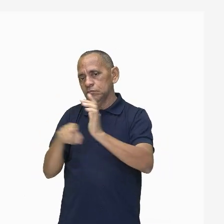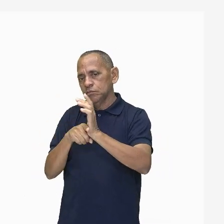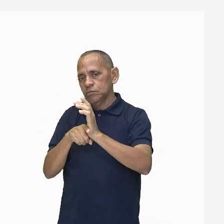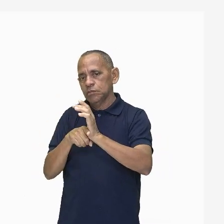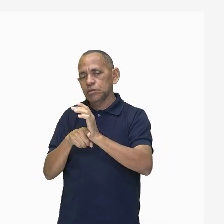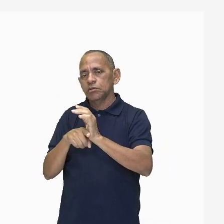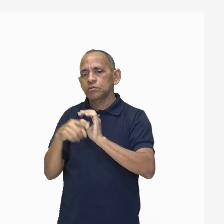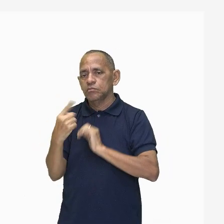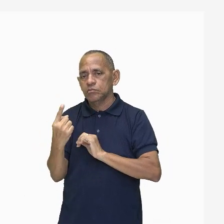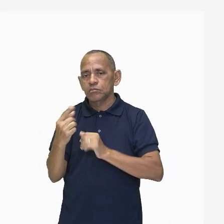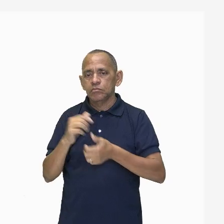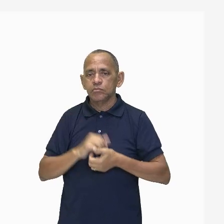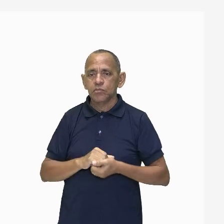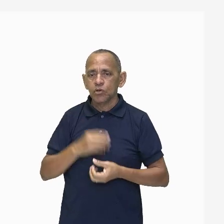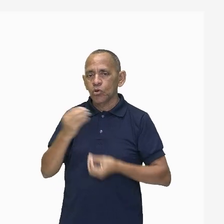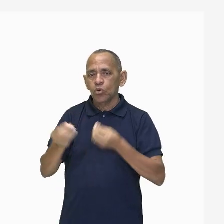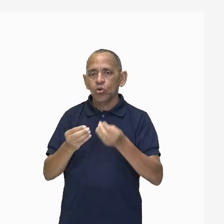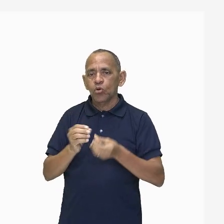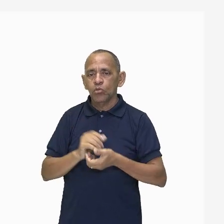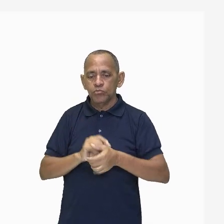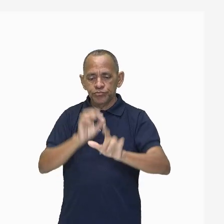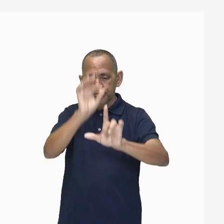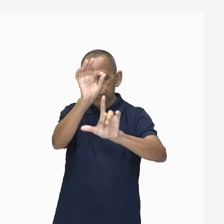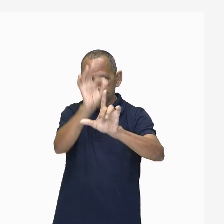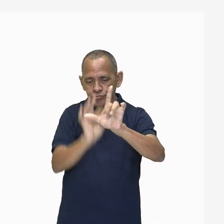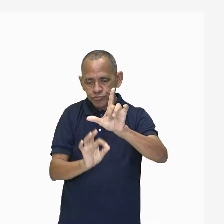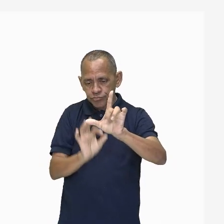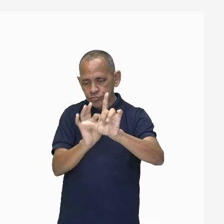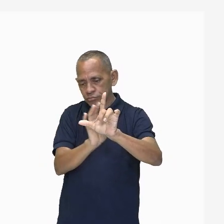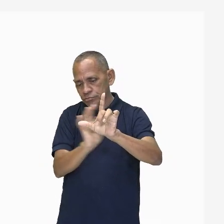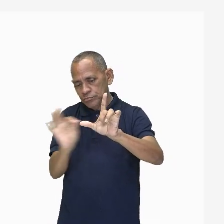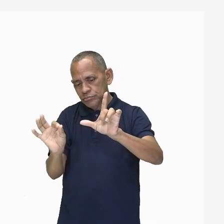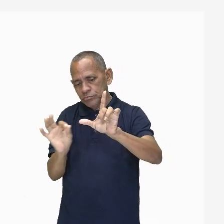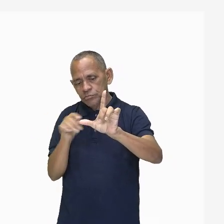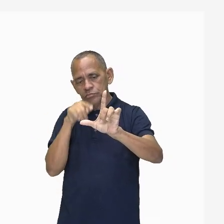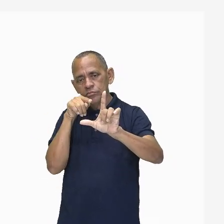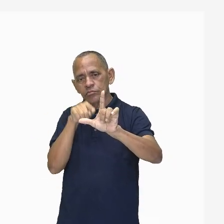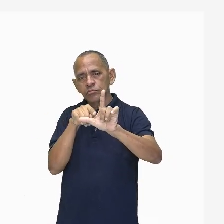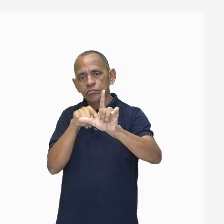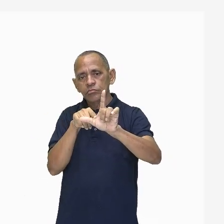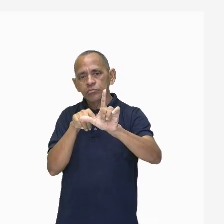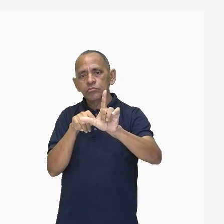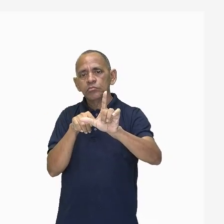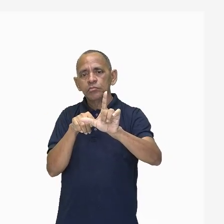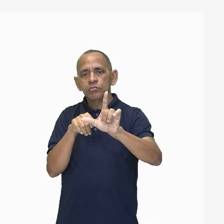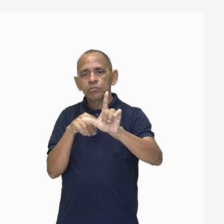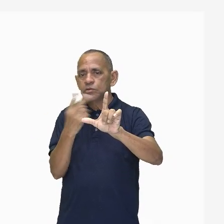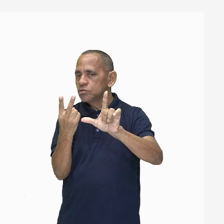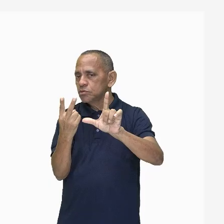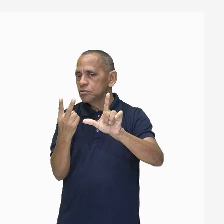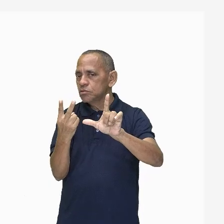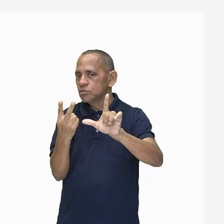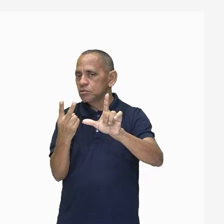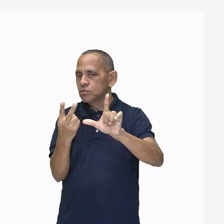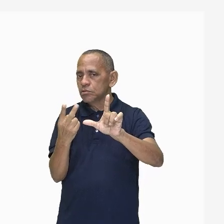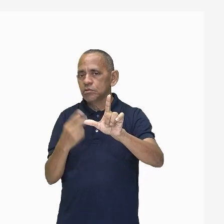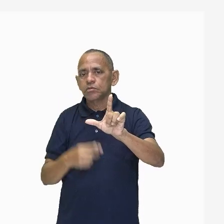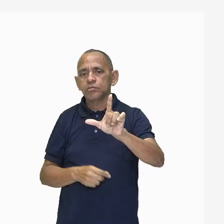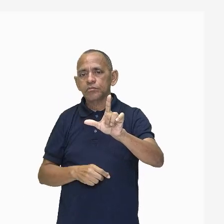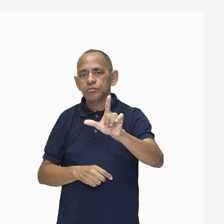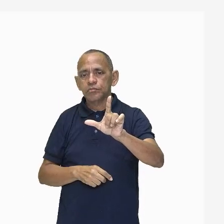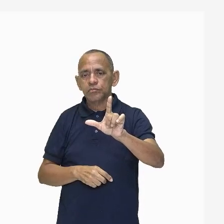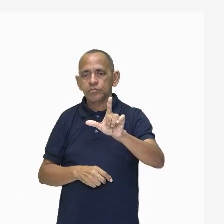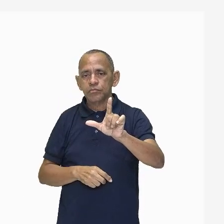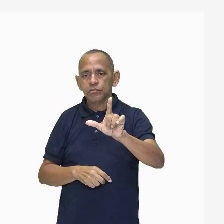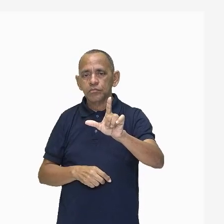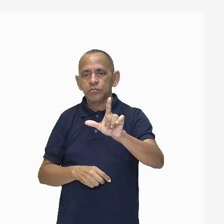construir o gráfico dessa função, o que a gente precisa? Da raiz e do coeficiente b. O coeficiente b está